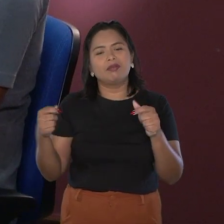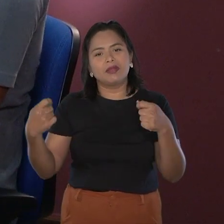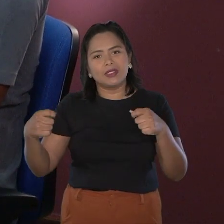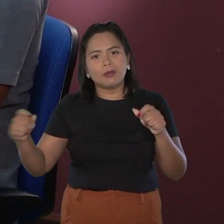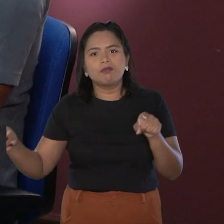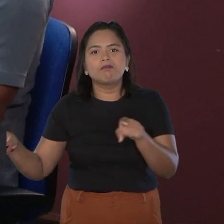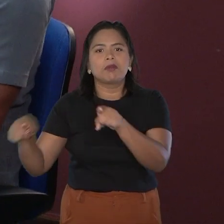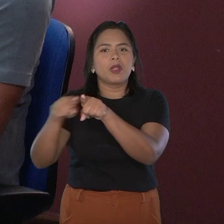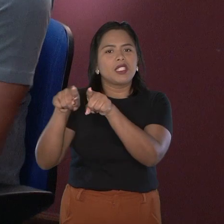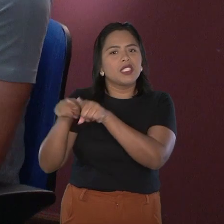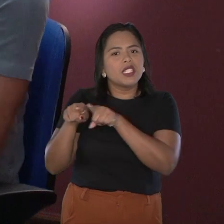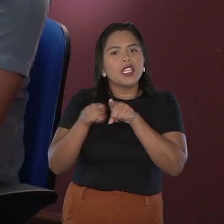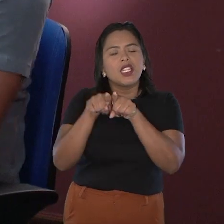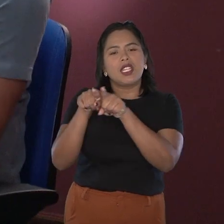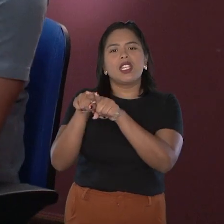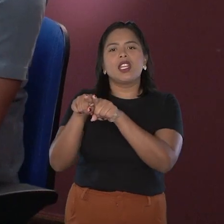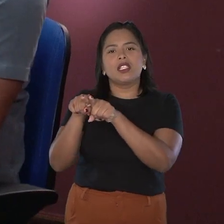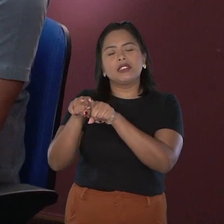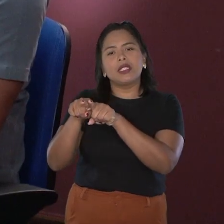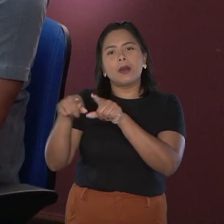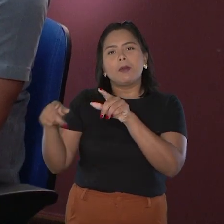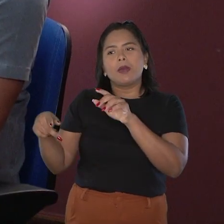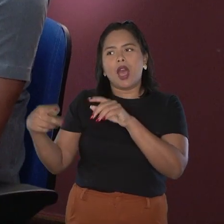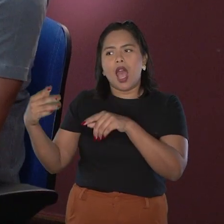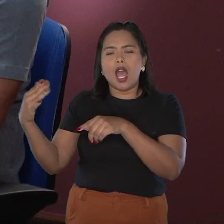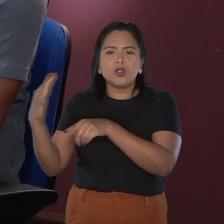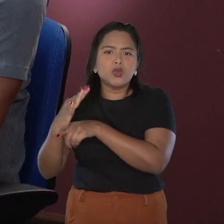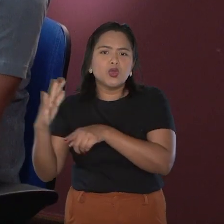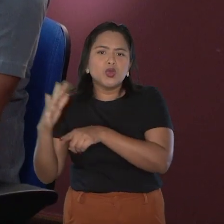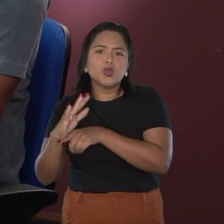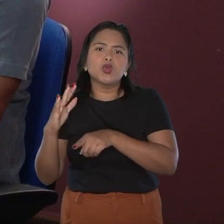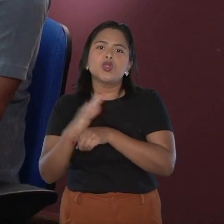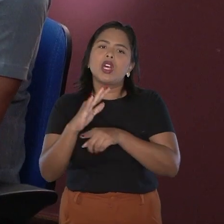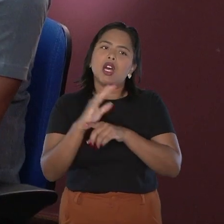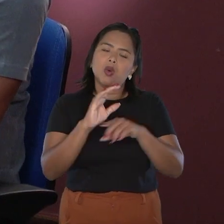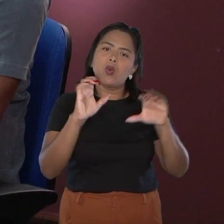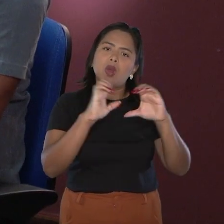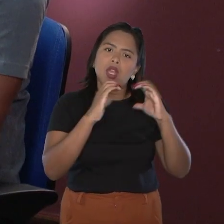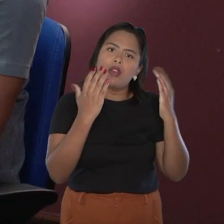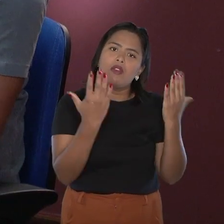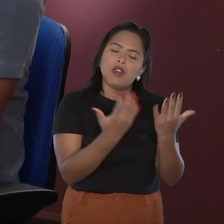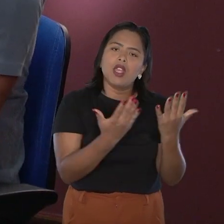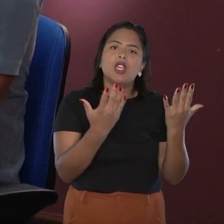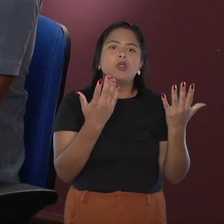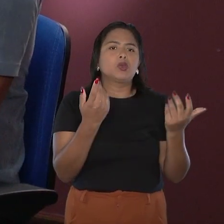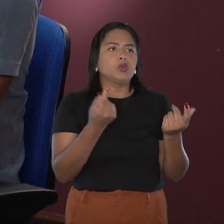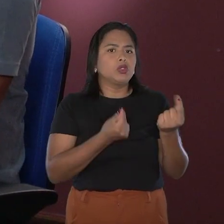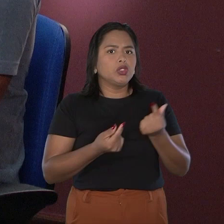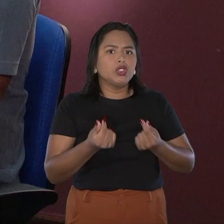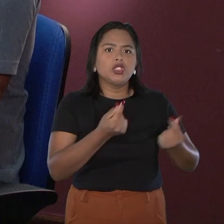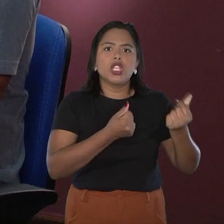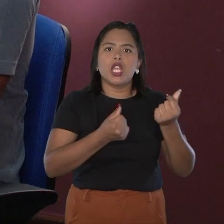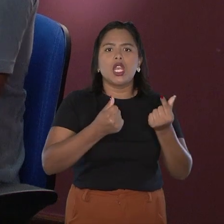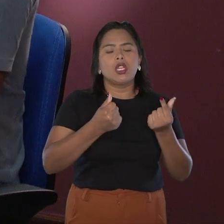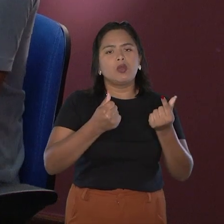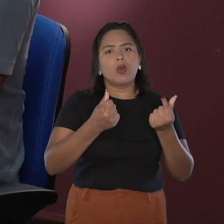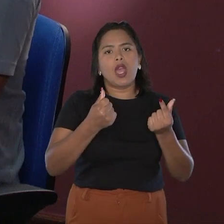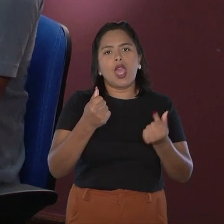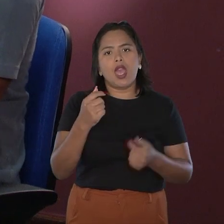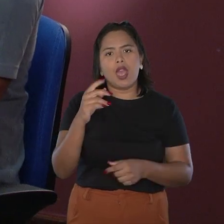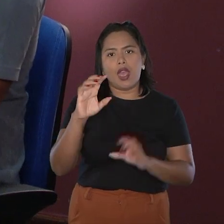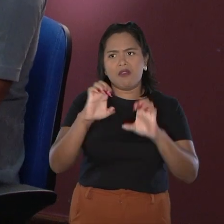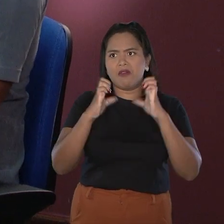nós temos parceiros que estão ajudando a tornar o evento possível porque os custos de um evento internacional ficaram